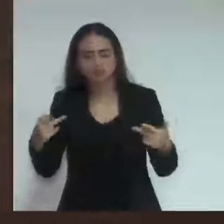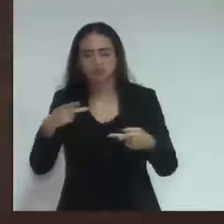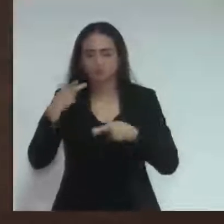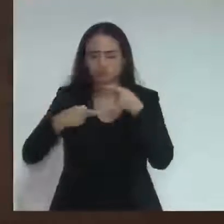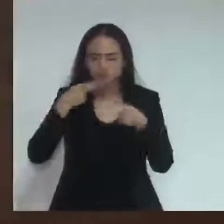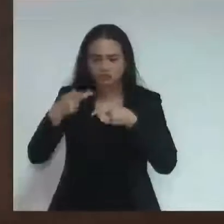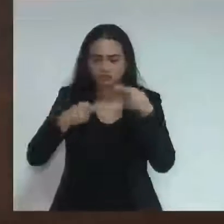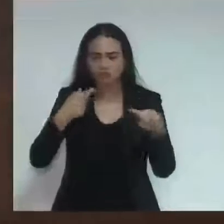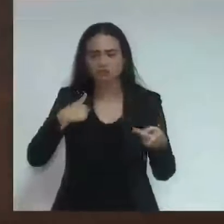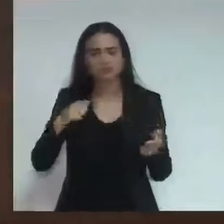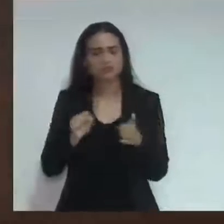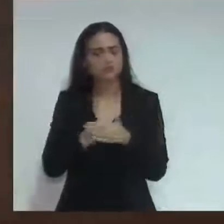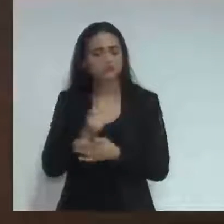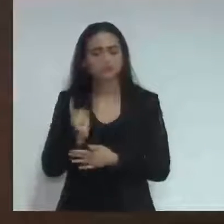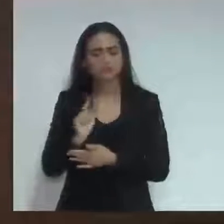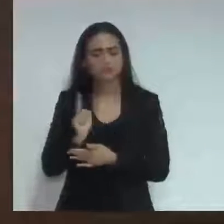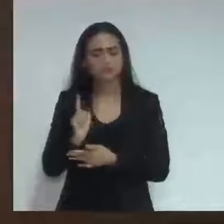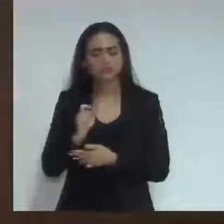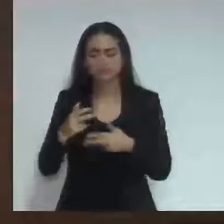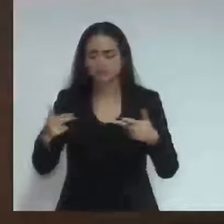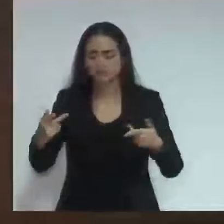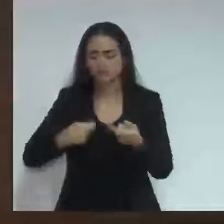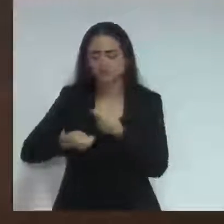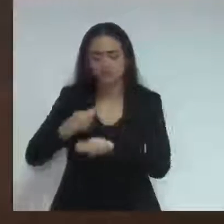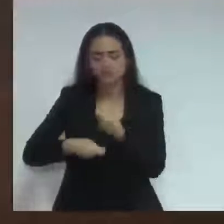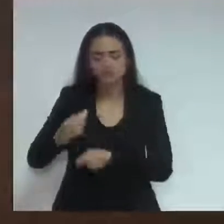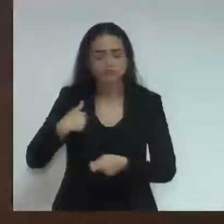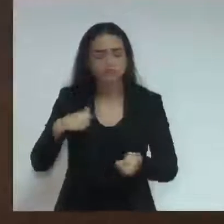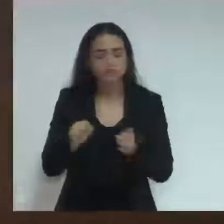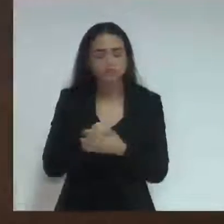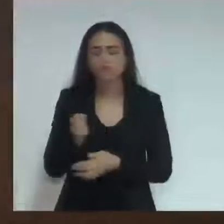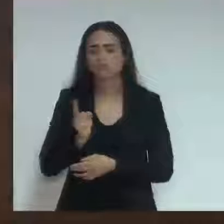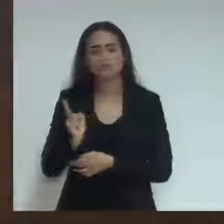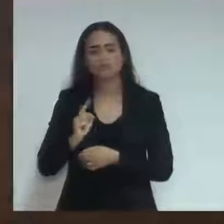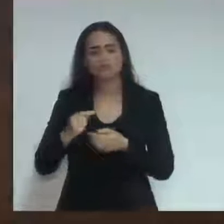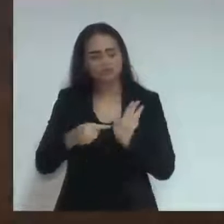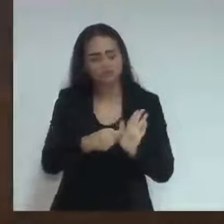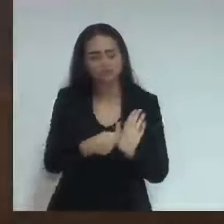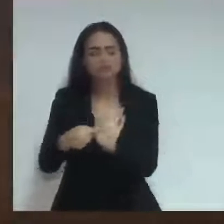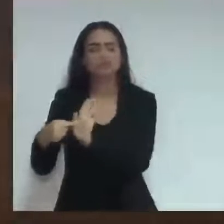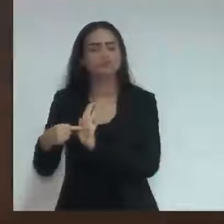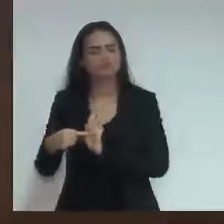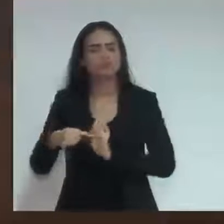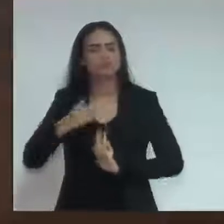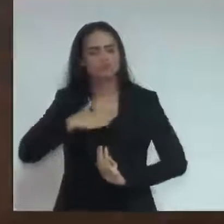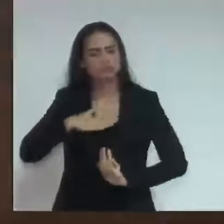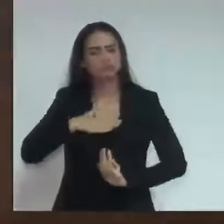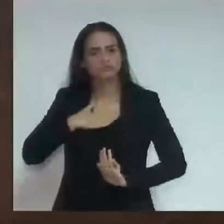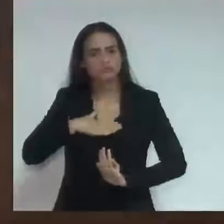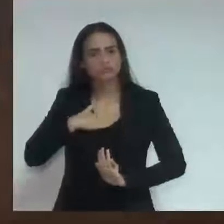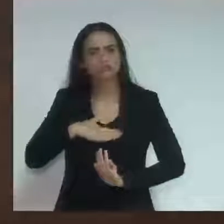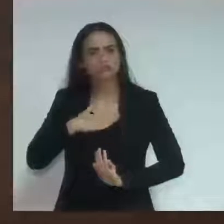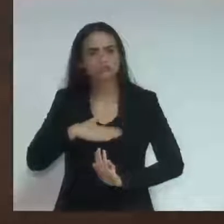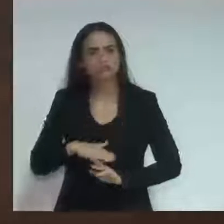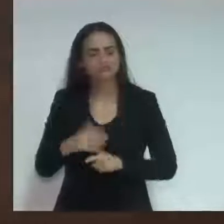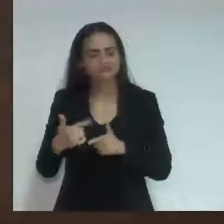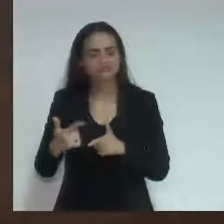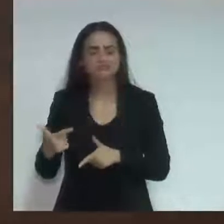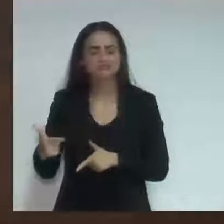coisas que eu administro e pelas coisas que faço. Muito tranquilamente. E para qualquer um, não há problema